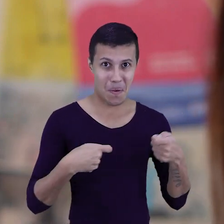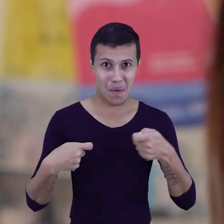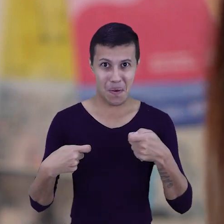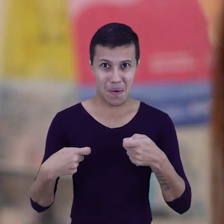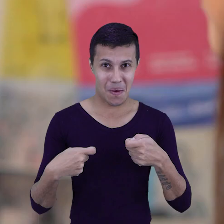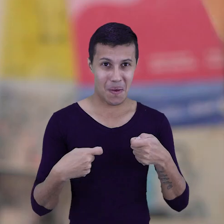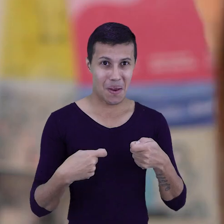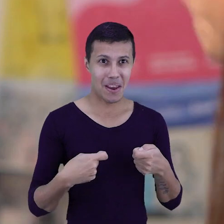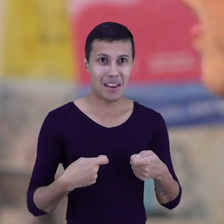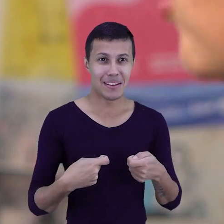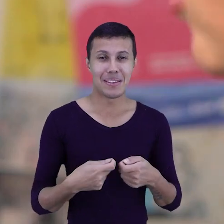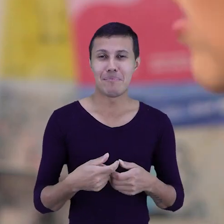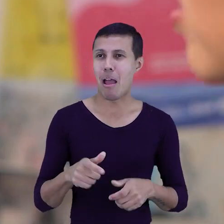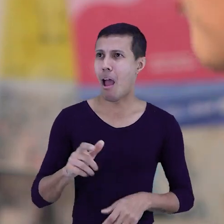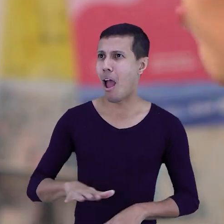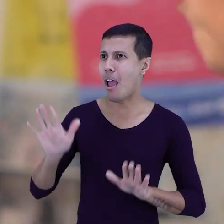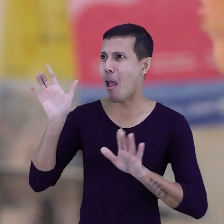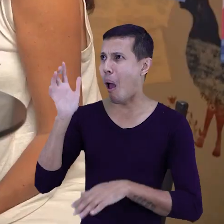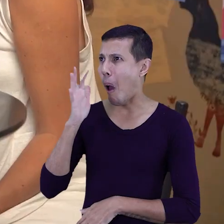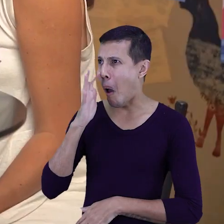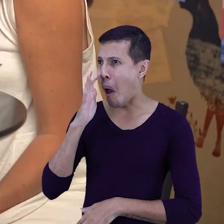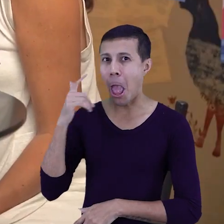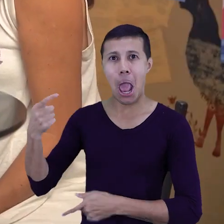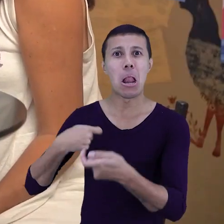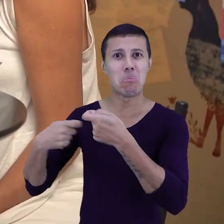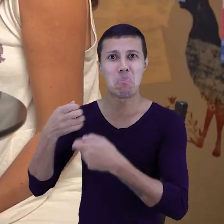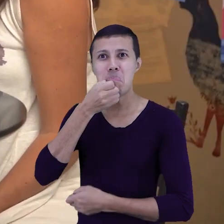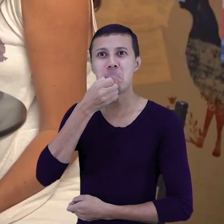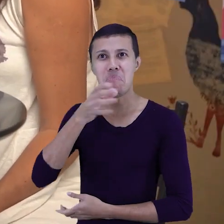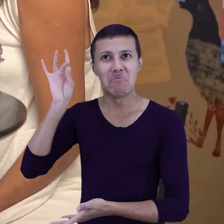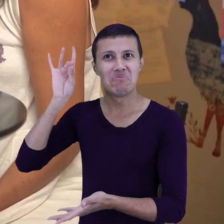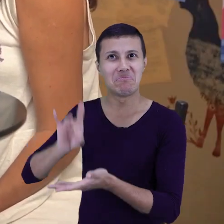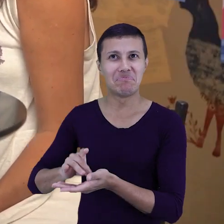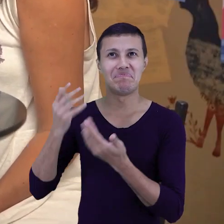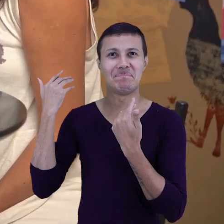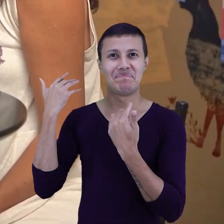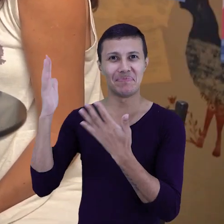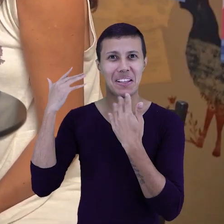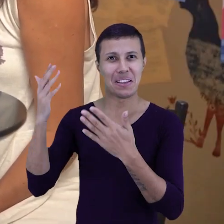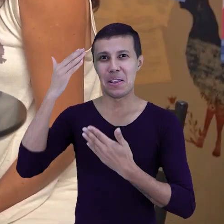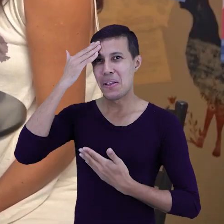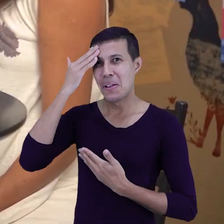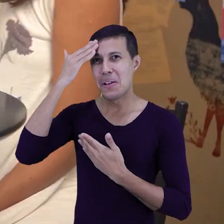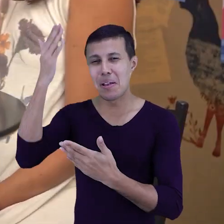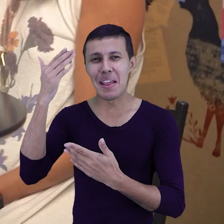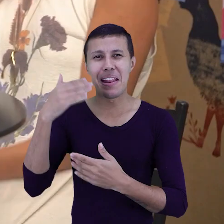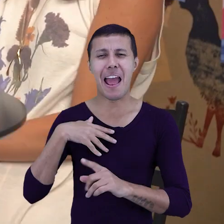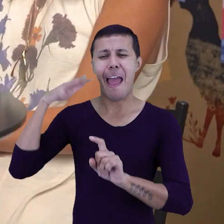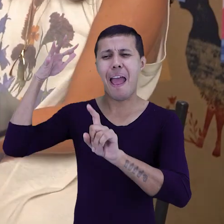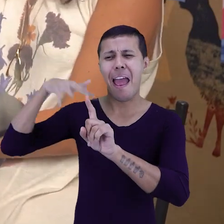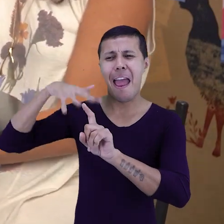bem ali os contatos e fazer essas pontes. É impressionante como ela gerencia bem, realmente. Parabéns.